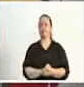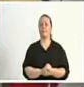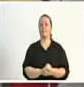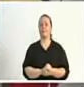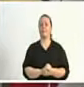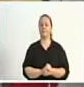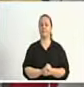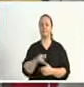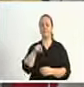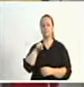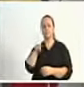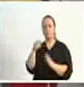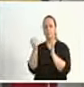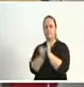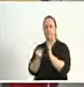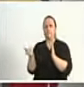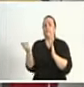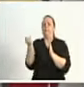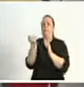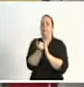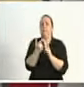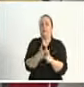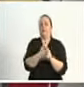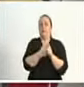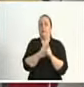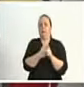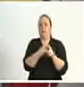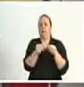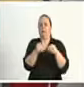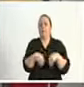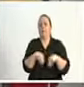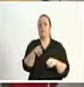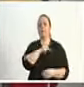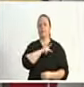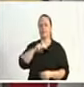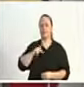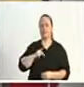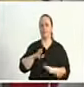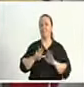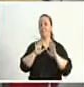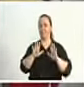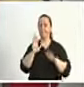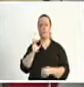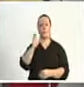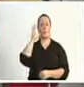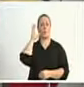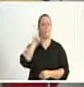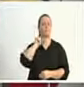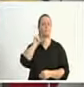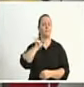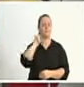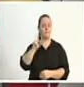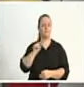responsabilizando-as pelo aumento do déficit público, omitindo-se as efetivas razões, que já são